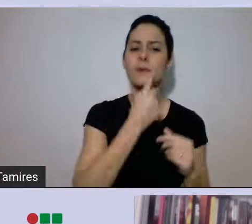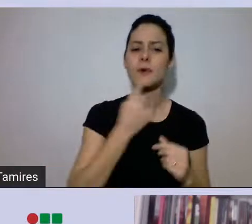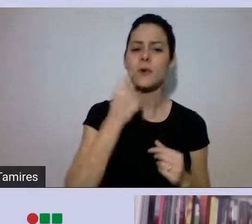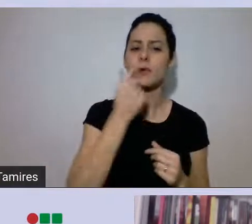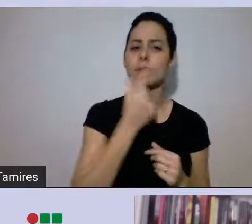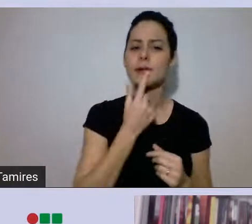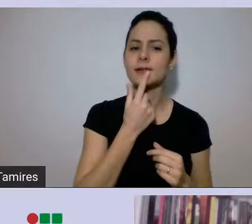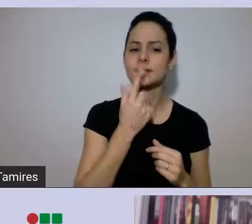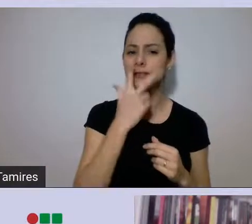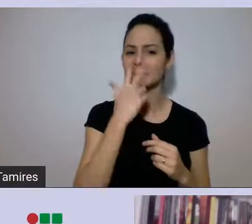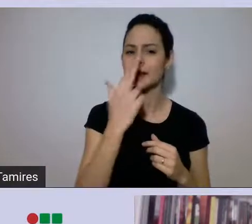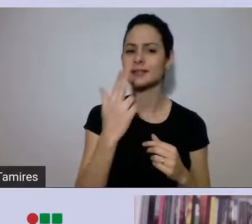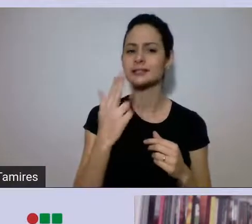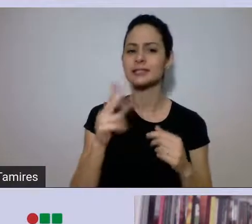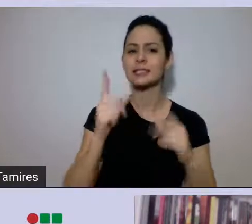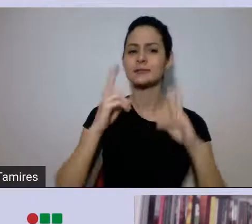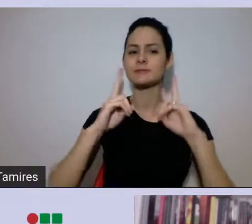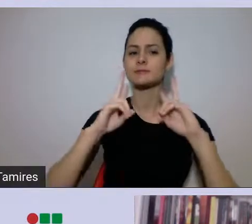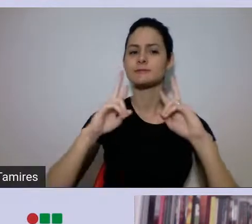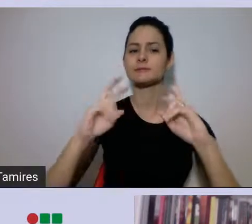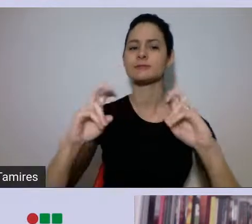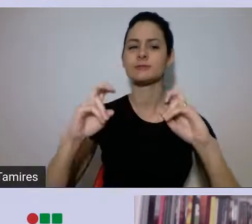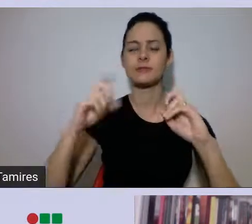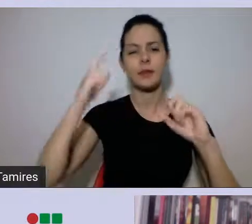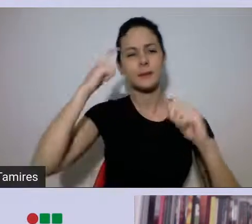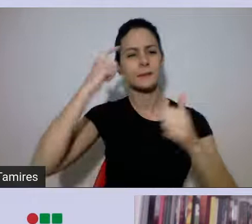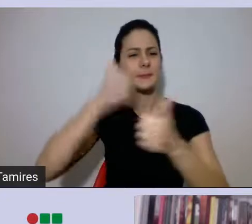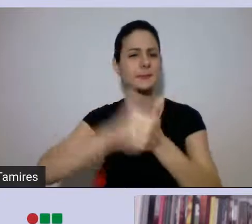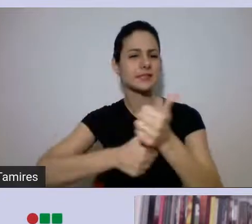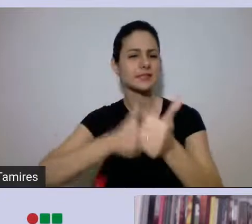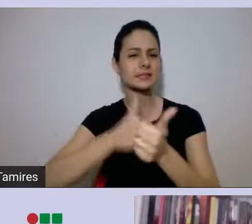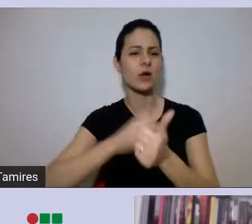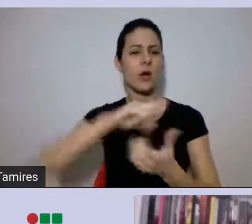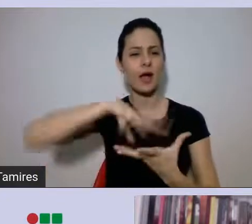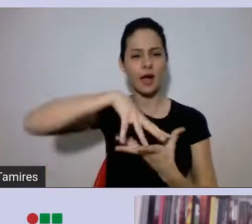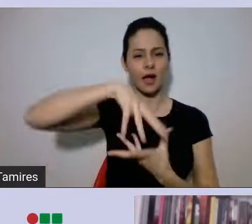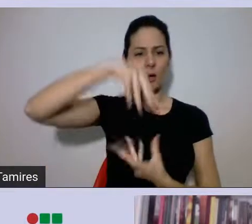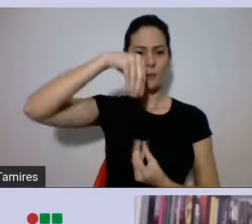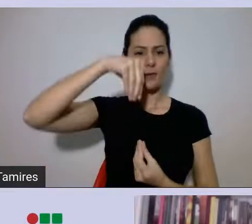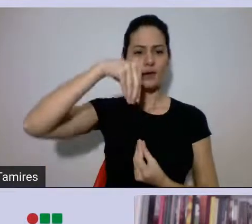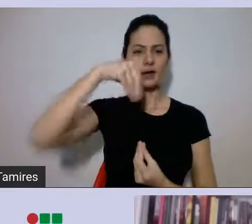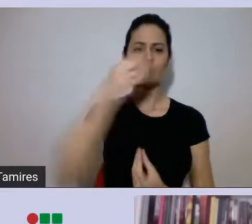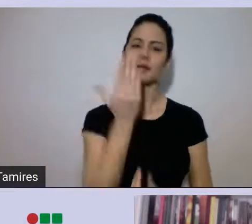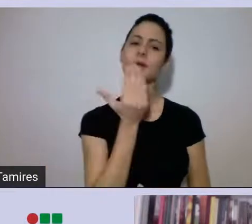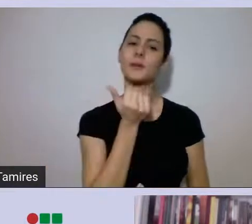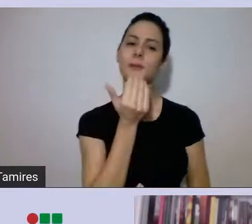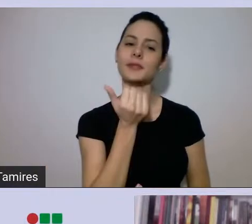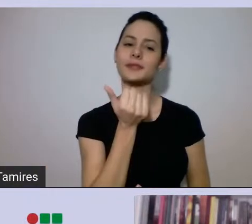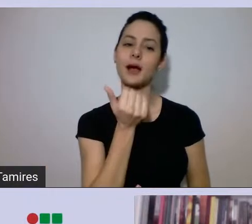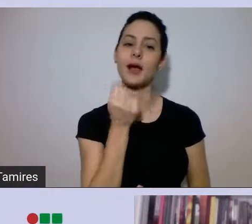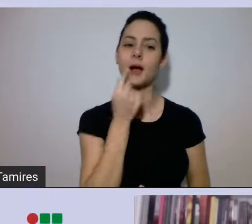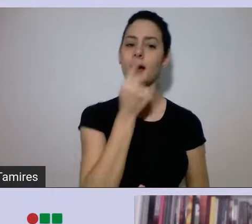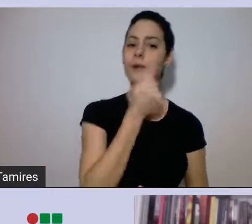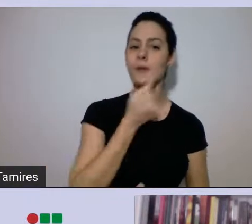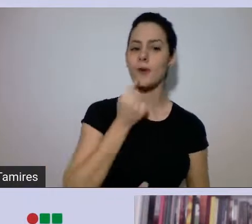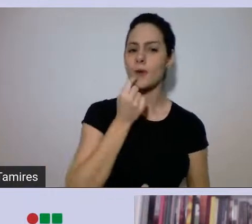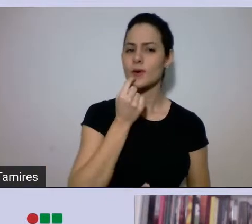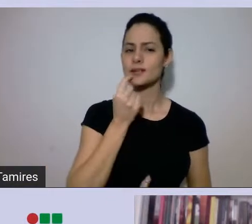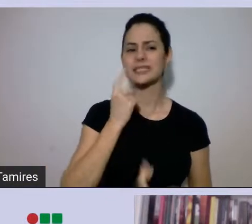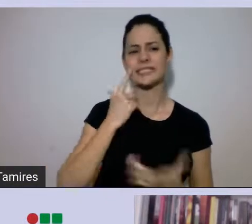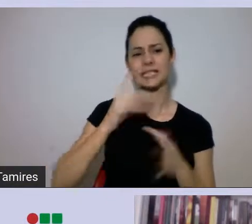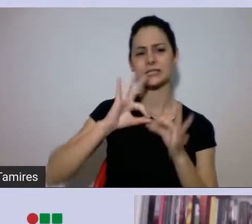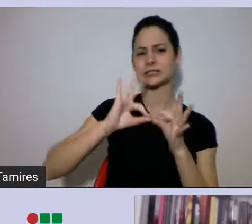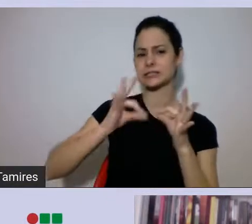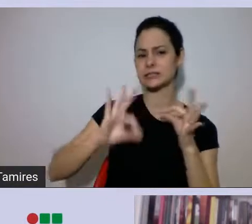nos chama a atenção numa reflexão sobre alma e comida. É ela, em toda a sua complexidade